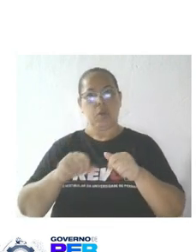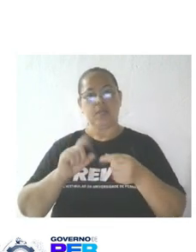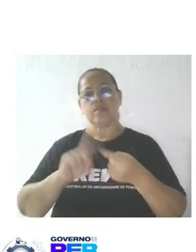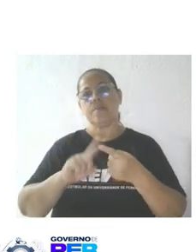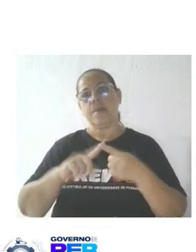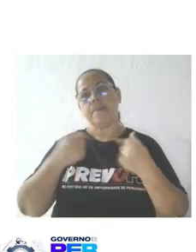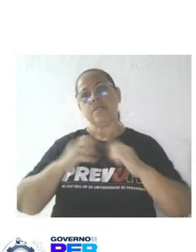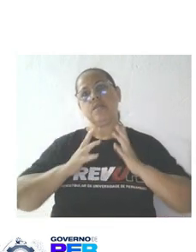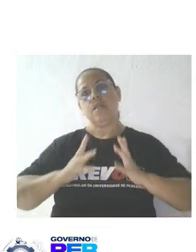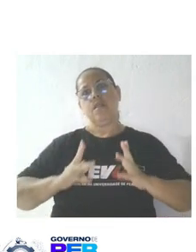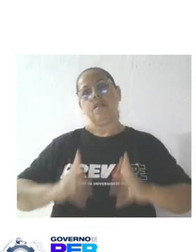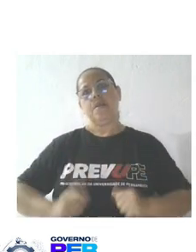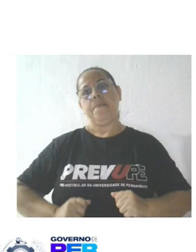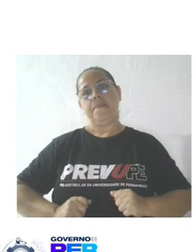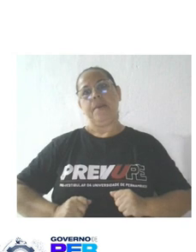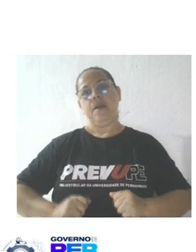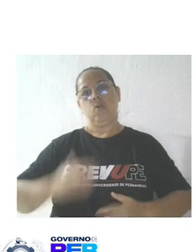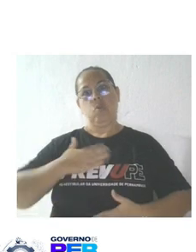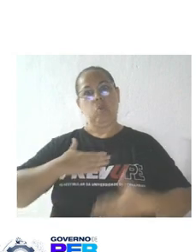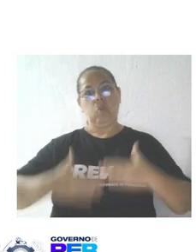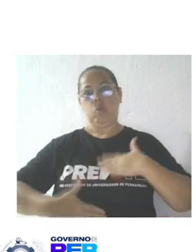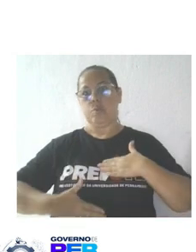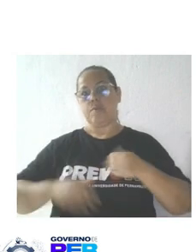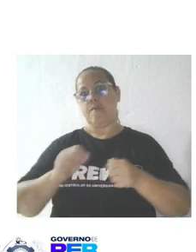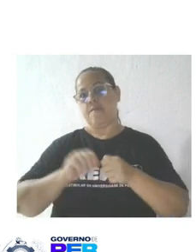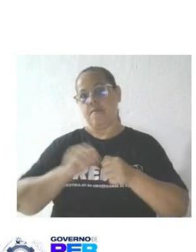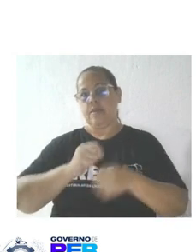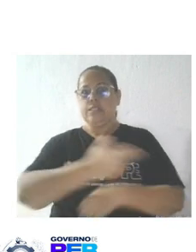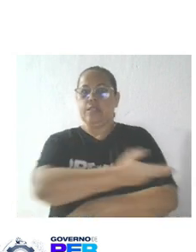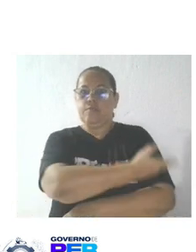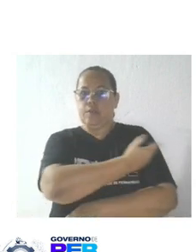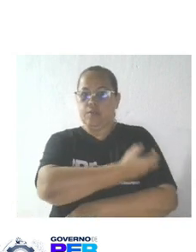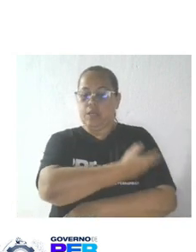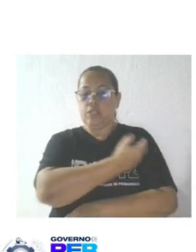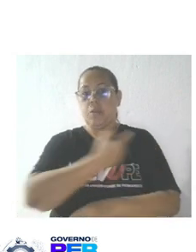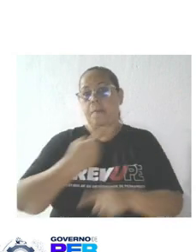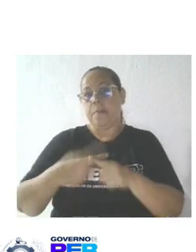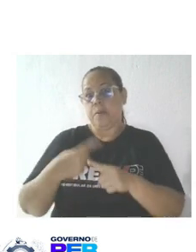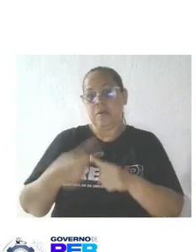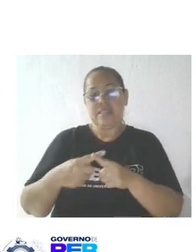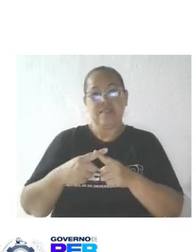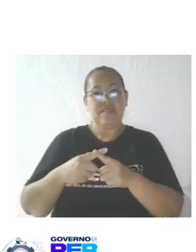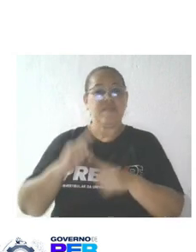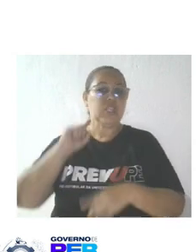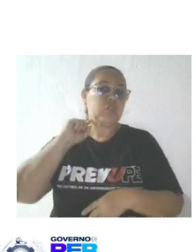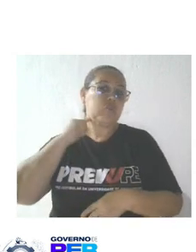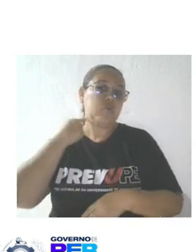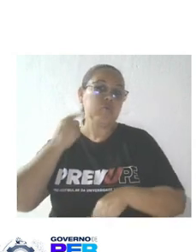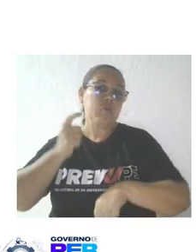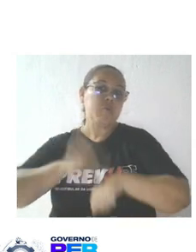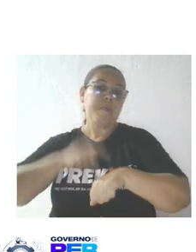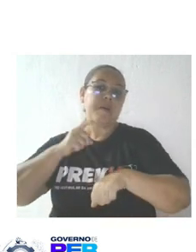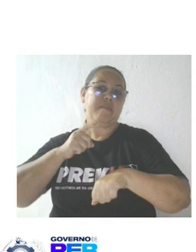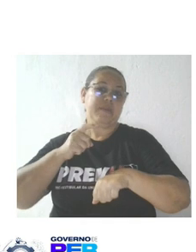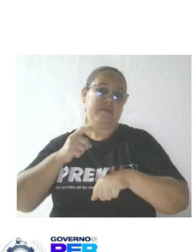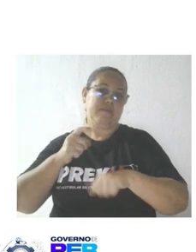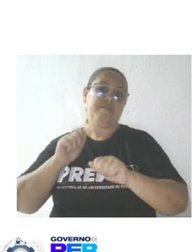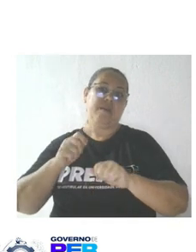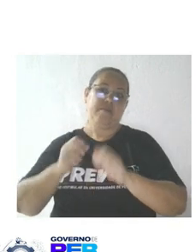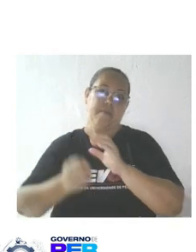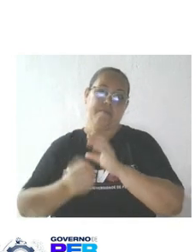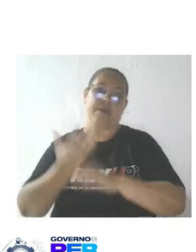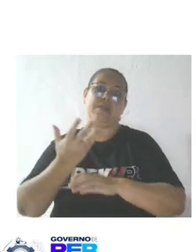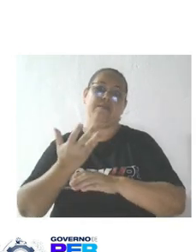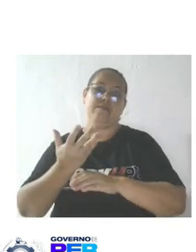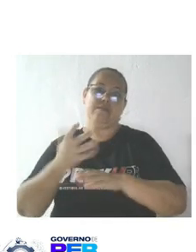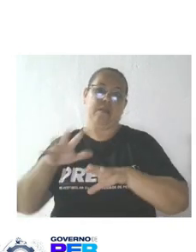também higienizar o local em que vai se fazer a tatuagem. Porque se o local estiver sujo, na hora que a lesão for criada, pode gerar infecções